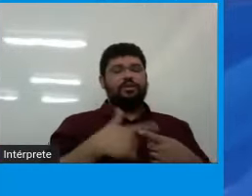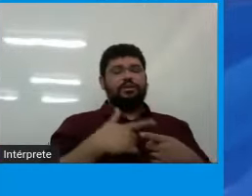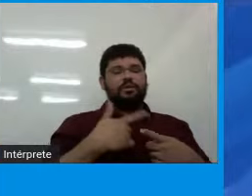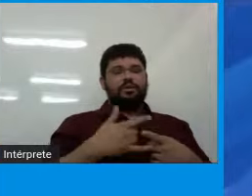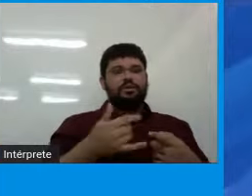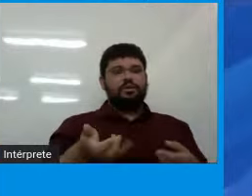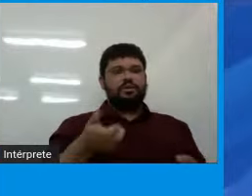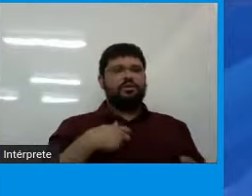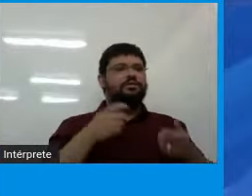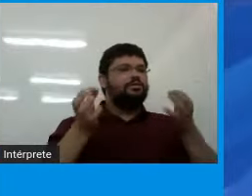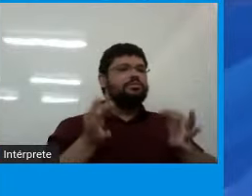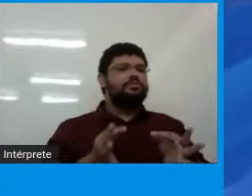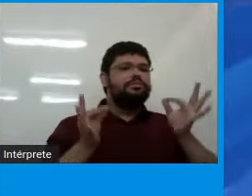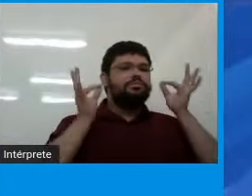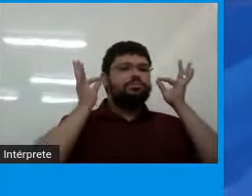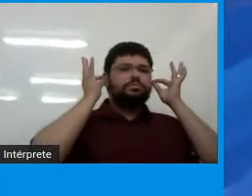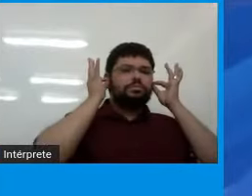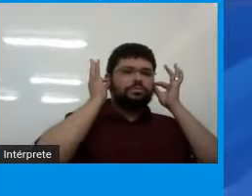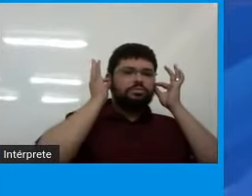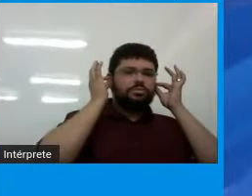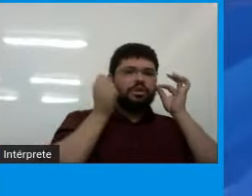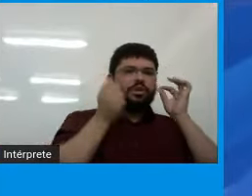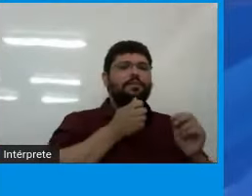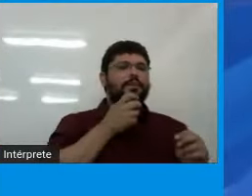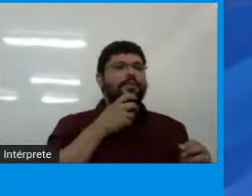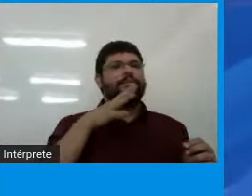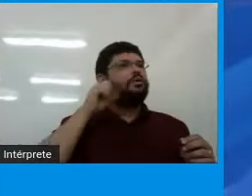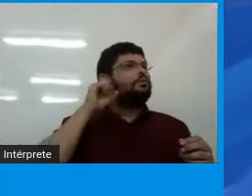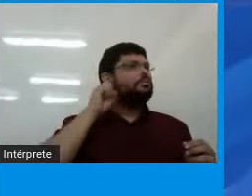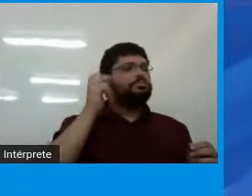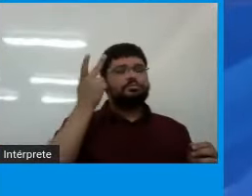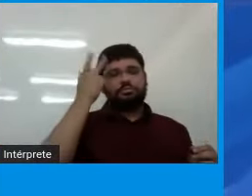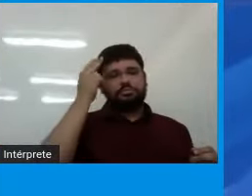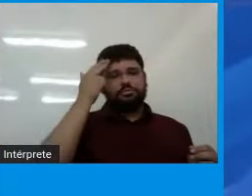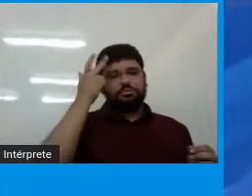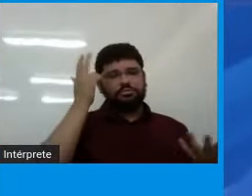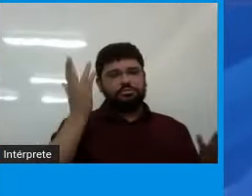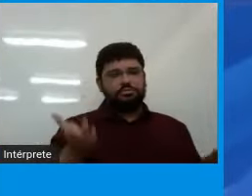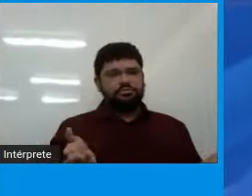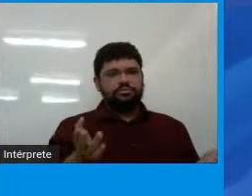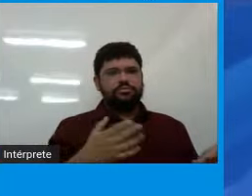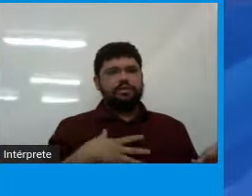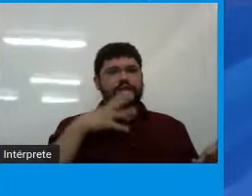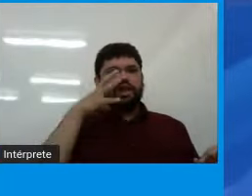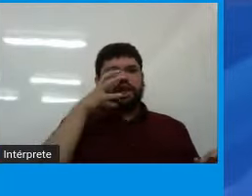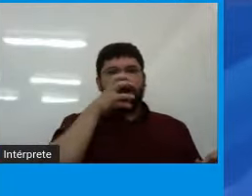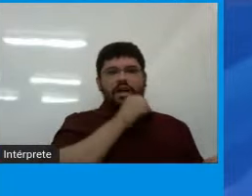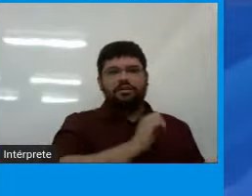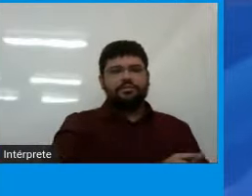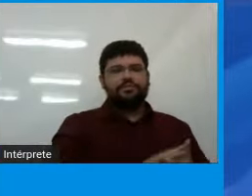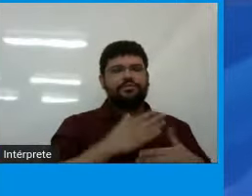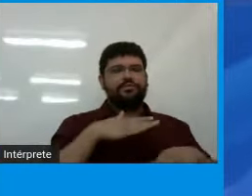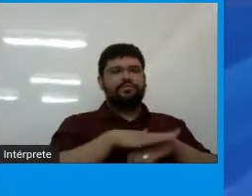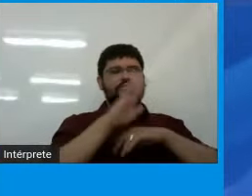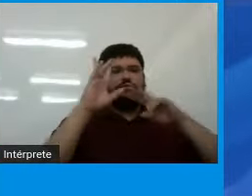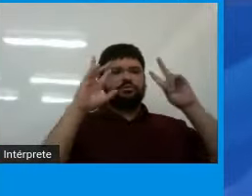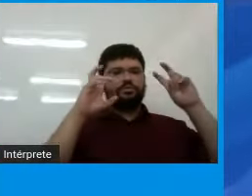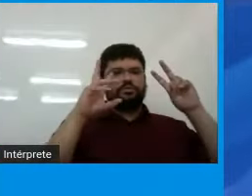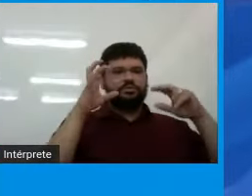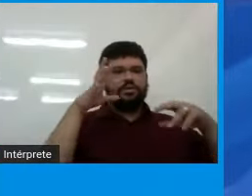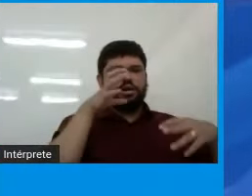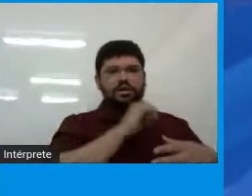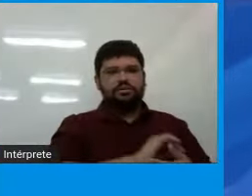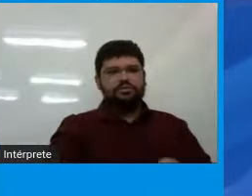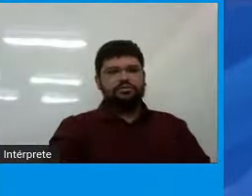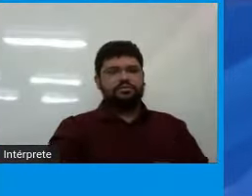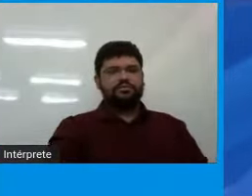celular, escuta, como se estivesse escutando música, sua voz. Né? Então, você gravar podcasts pequenos sobre assuntos determinados e disponibilizar